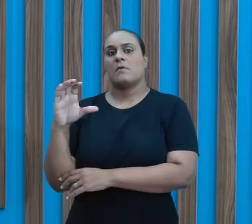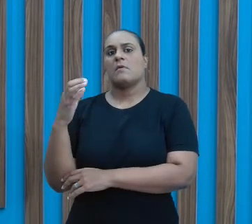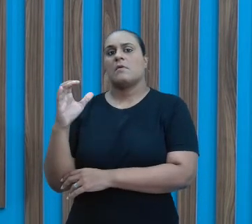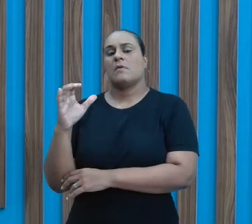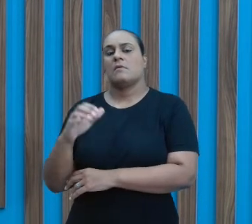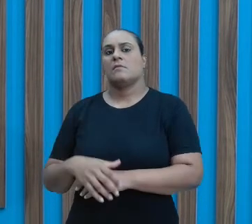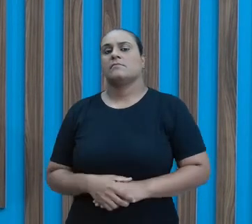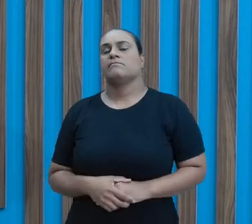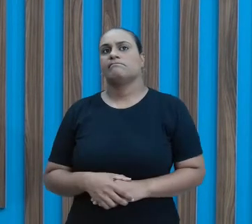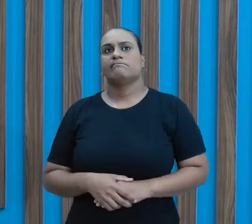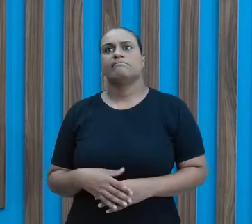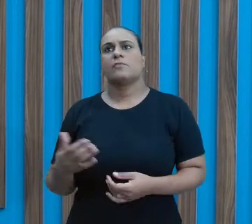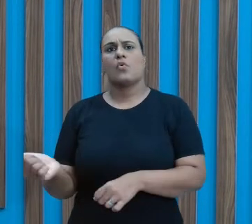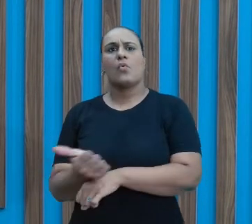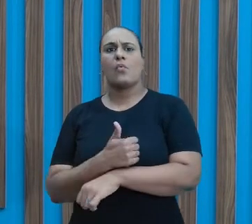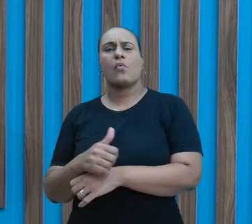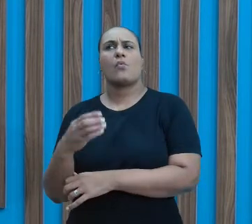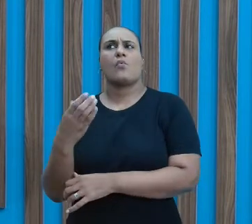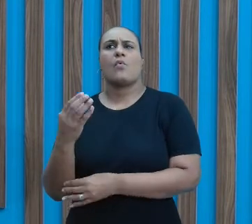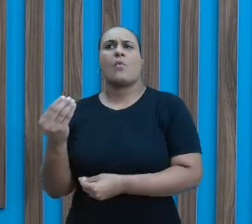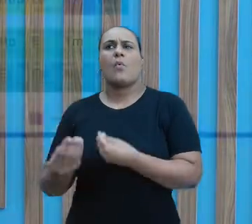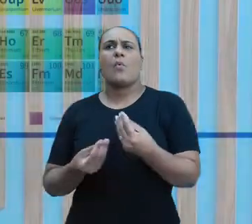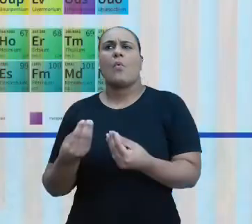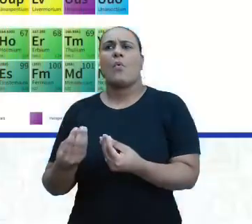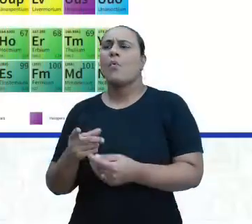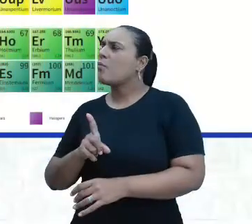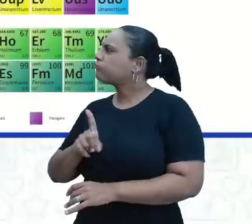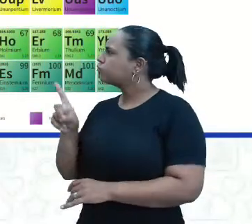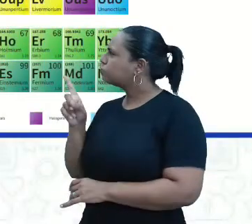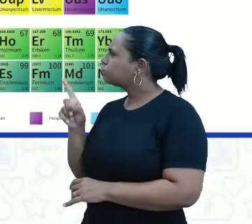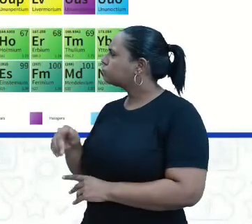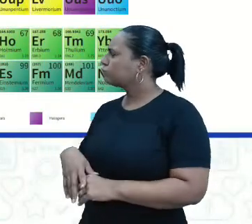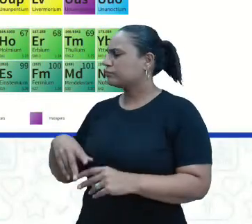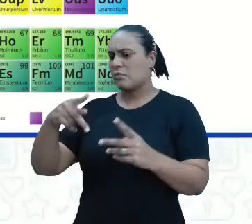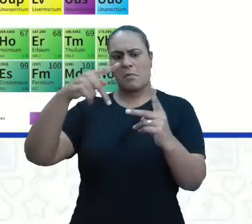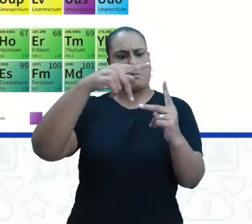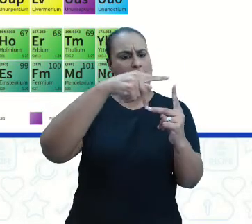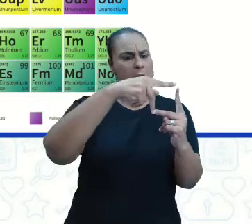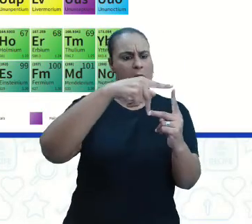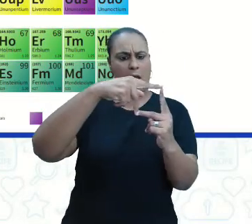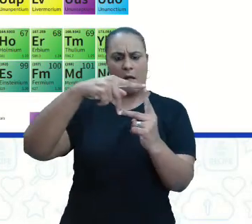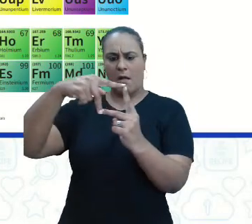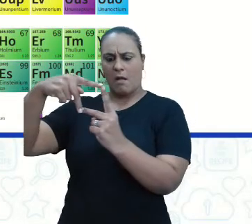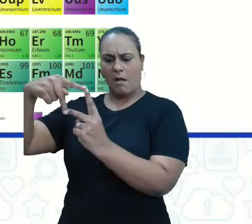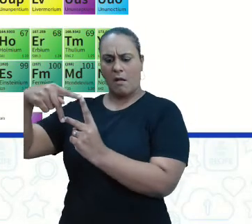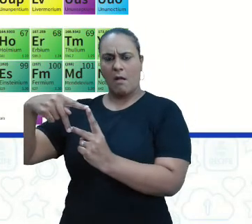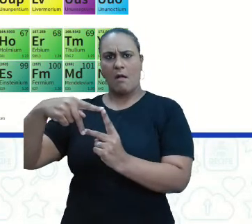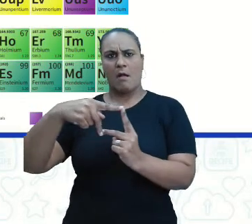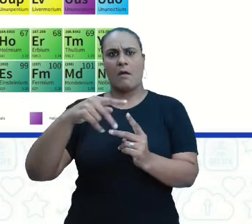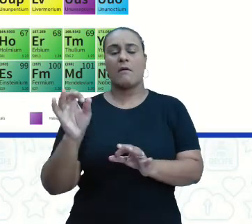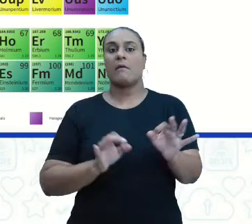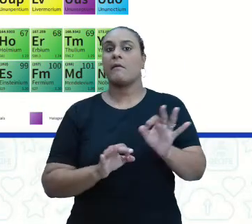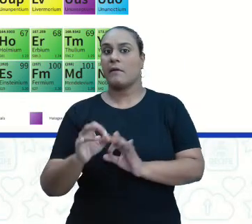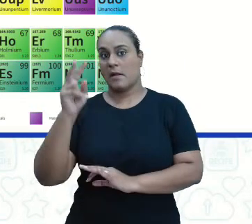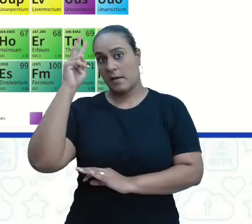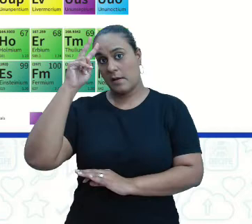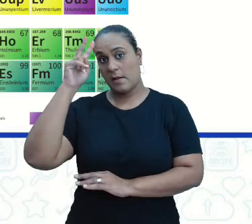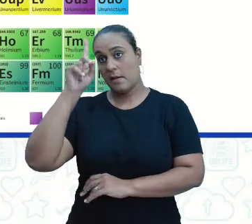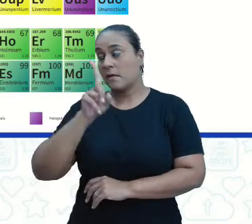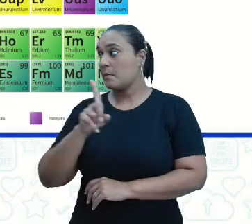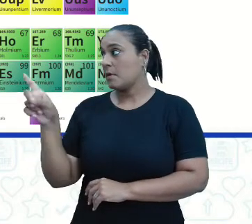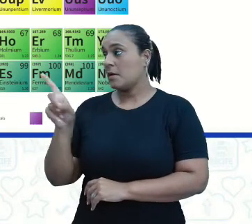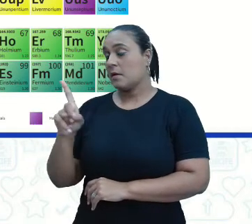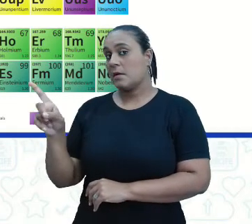cientistas colocaram todos esses quadrinhos, amostras, à vista? Lembrem que os cientistas estavam